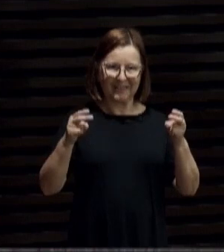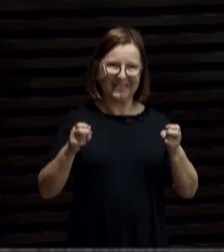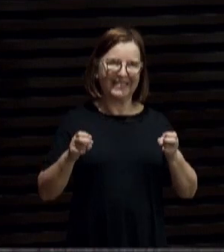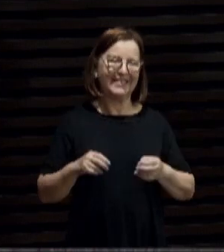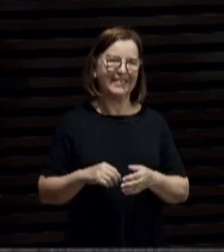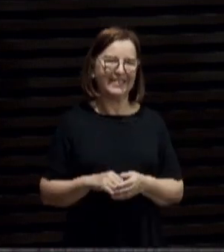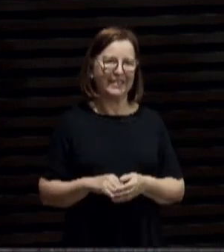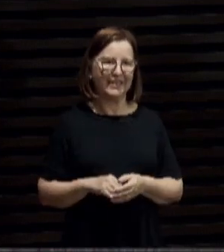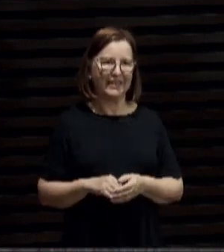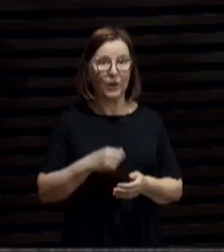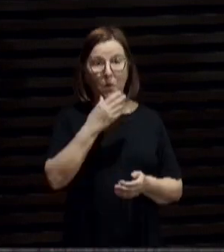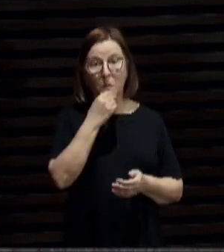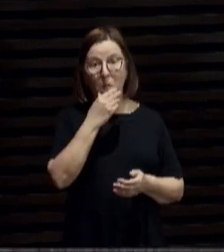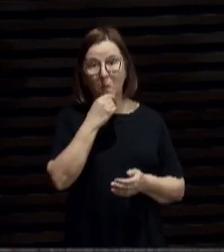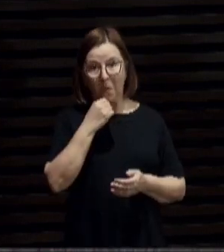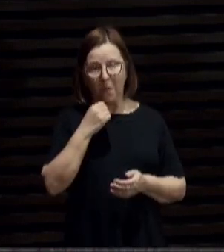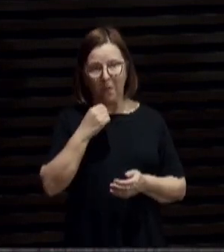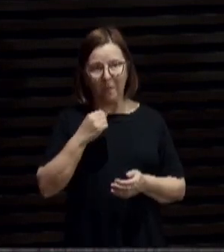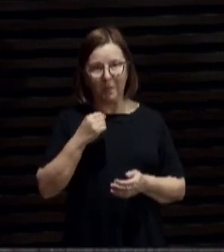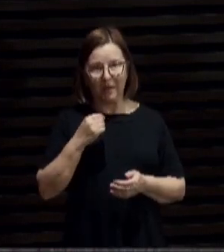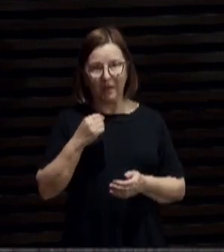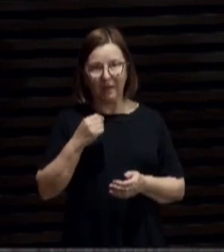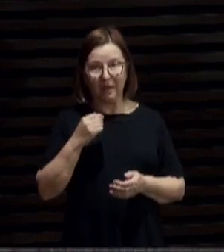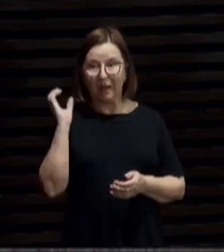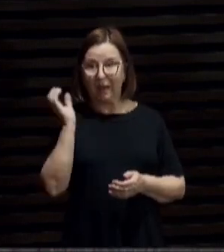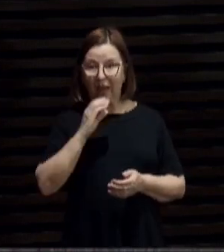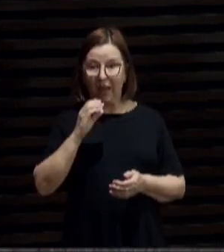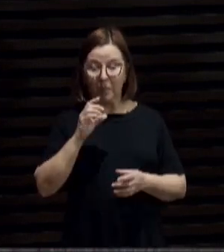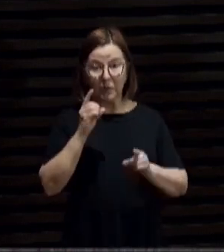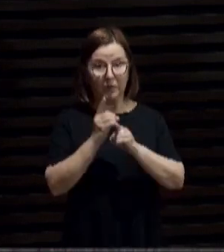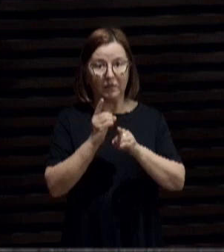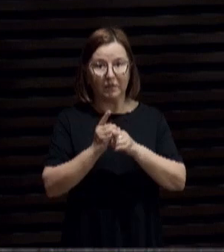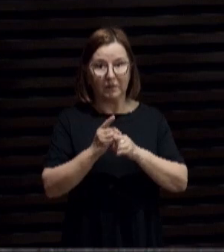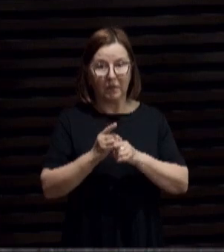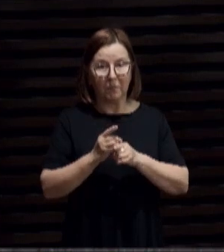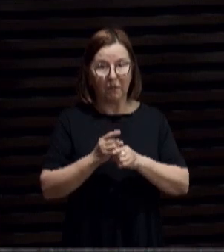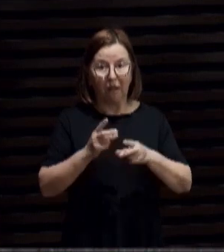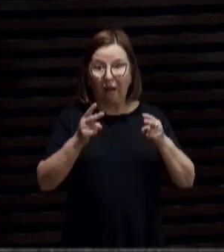O estranho é reconhecido logo em seguida